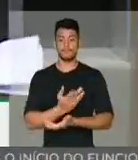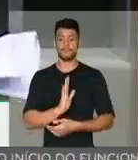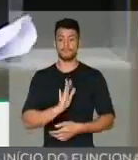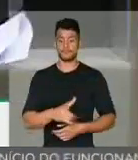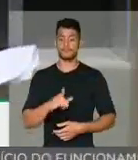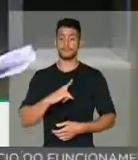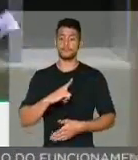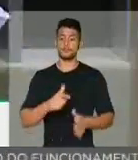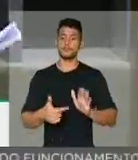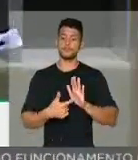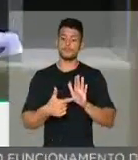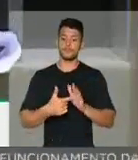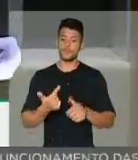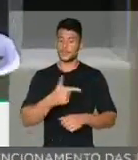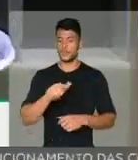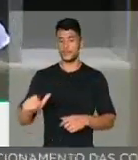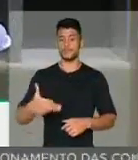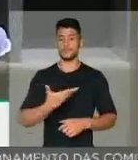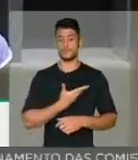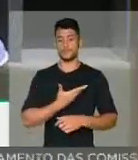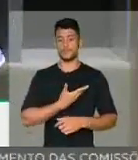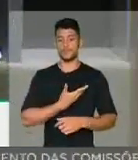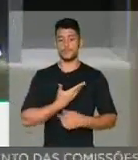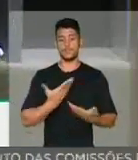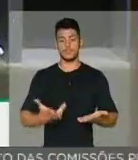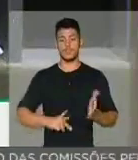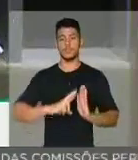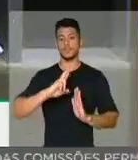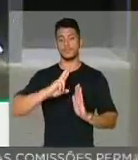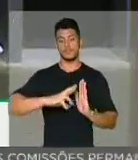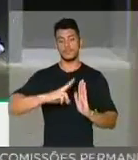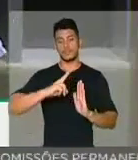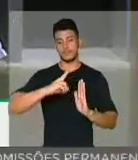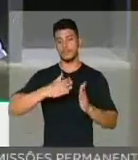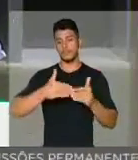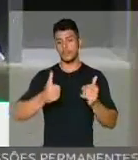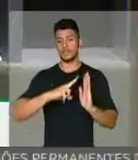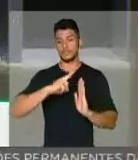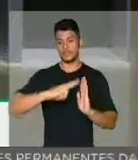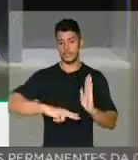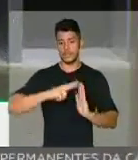e mostrado por outras companheiras. Dou o restante do meu